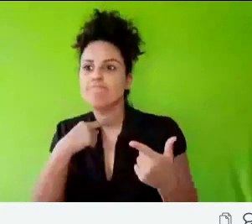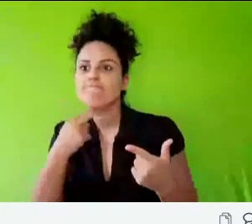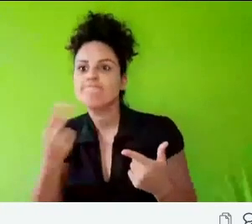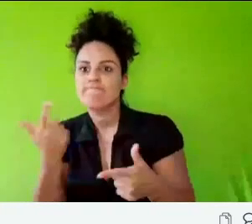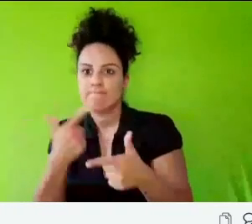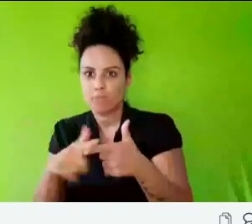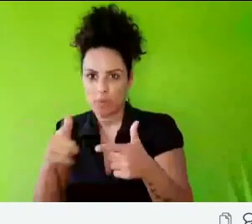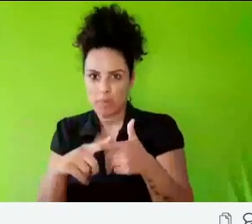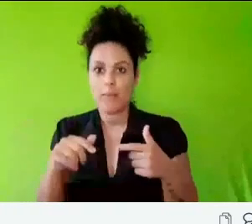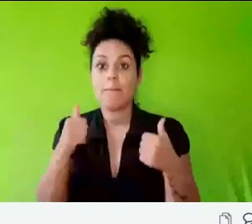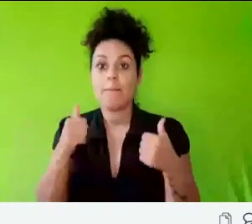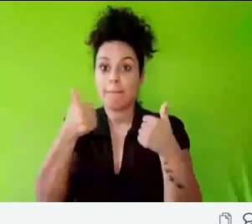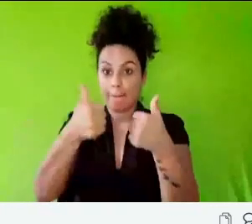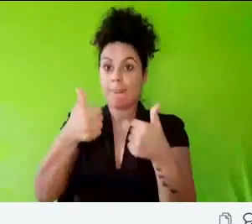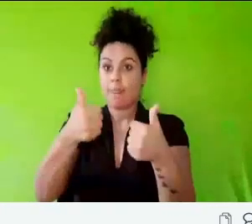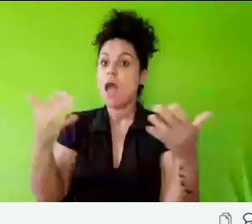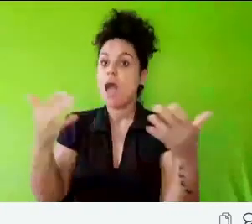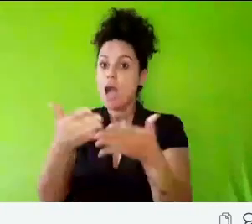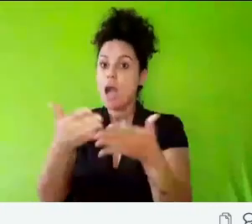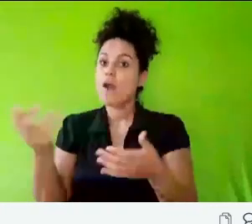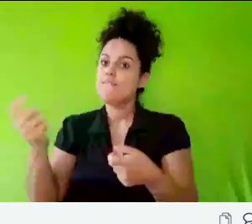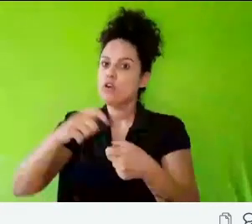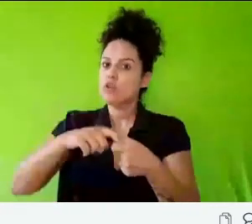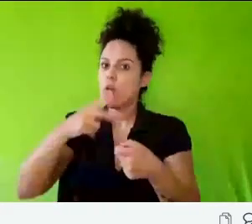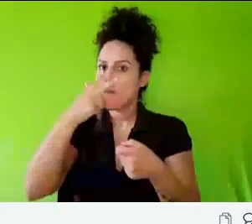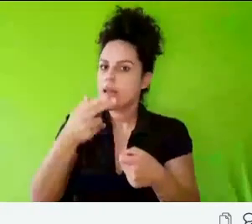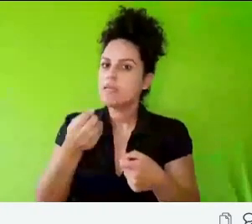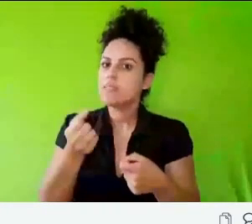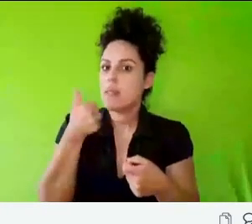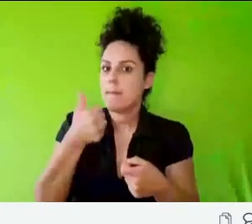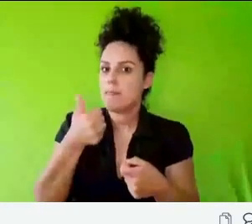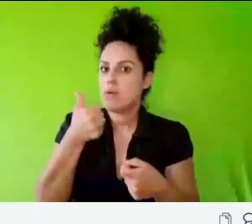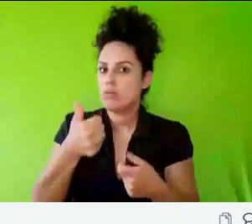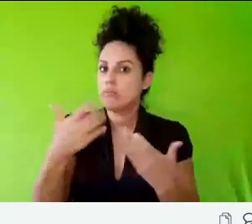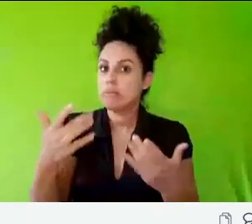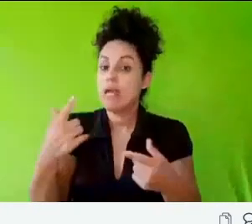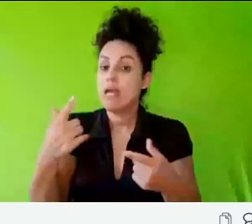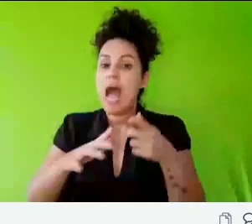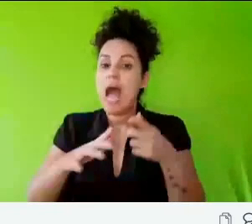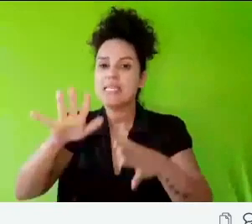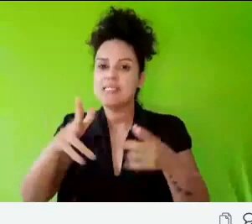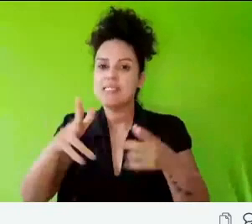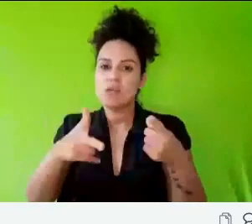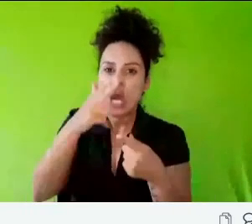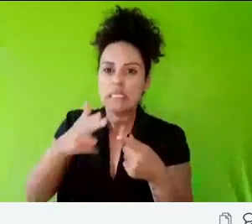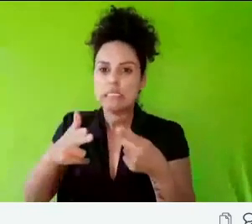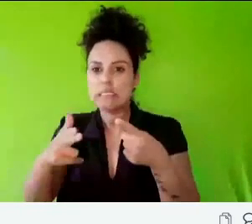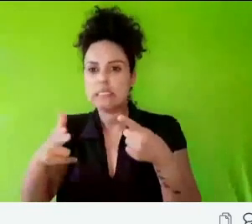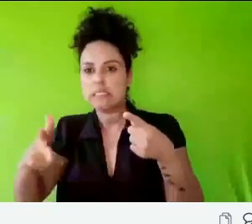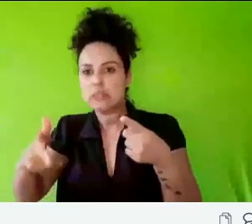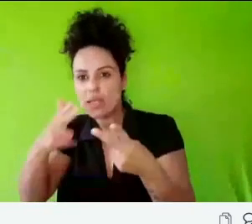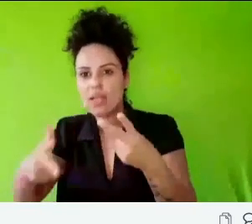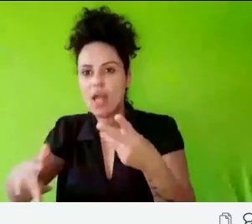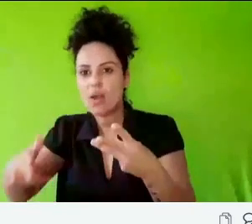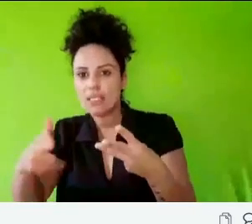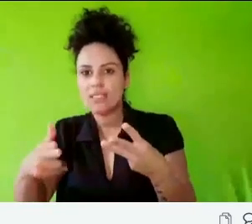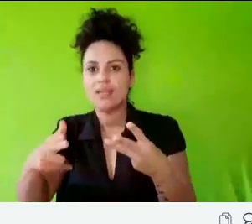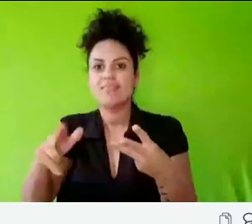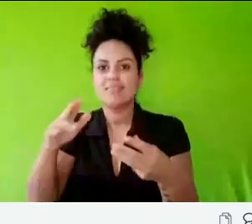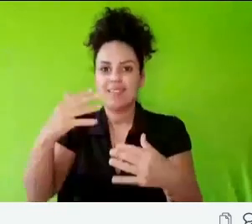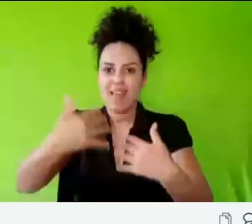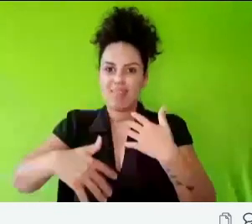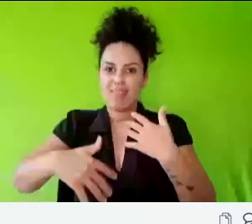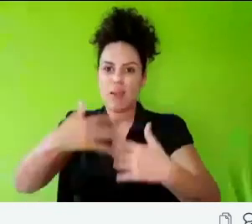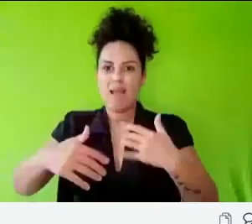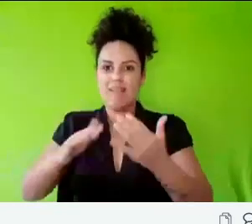Tá, deu uma melhoradinha, Angélica. É uns picotados que tá dando, assim. A minha preocupação é mais a tradução ali da Cláudia, mas...